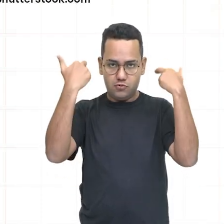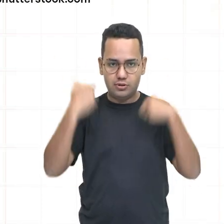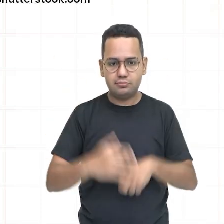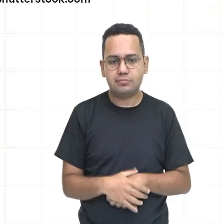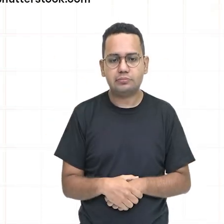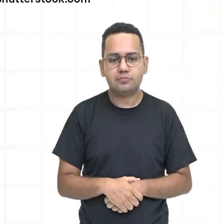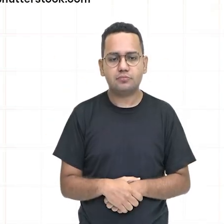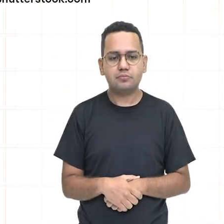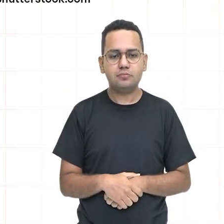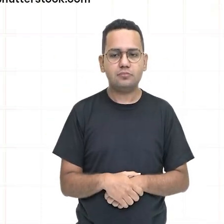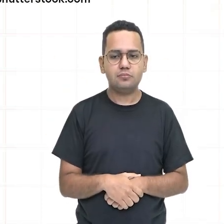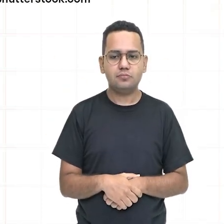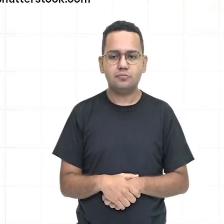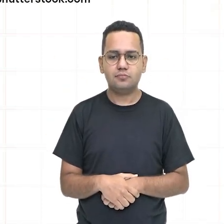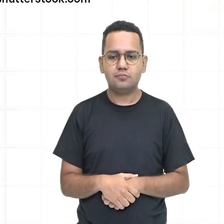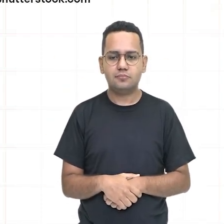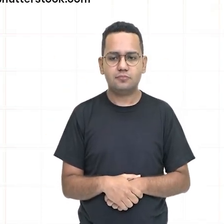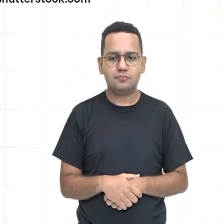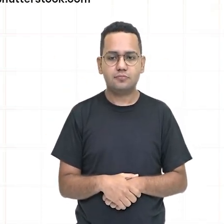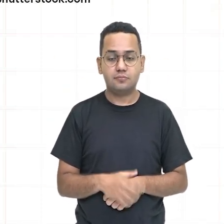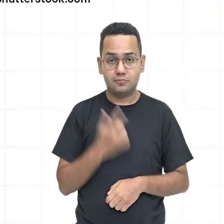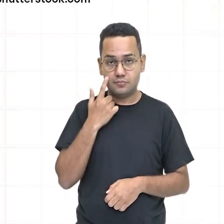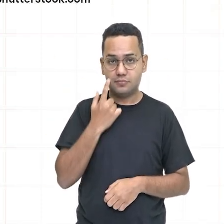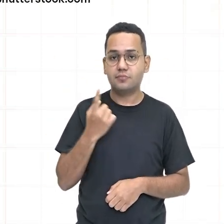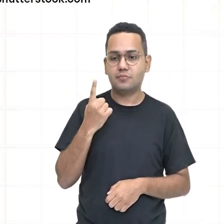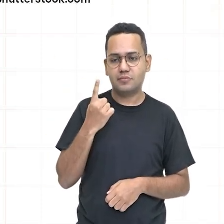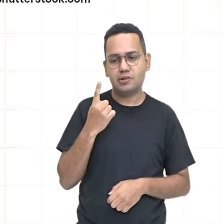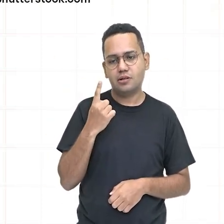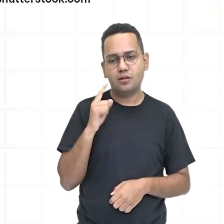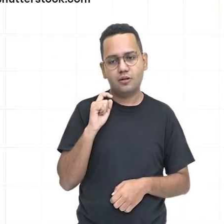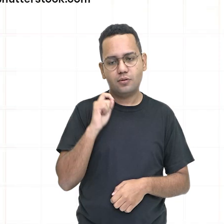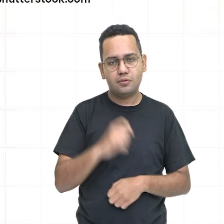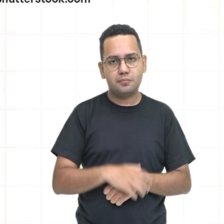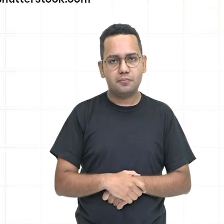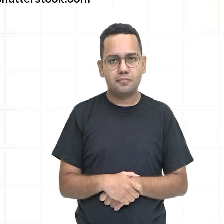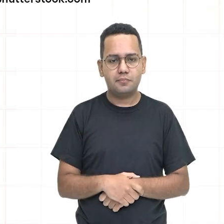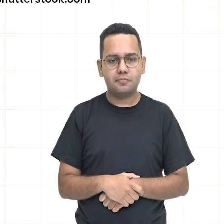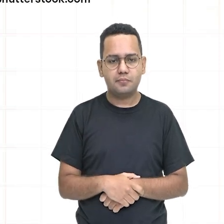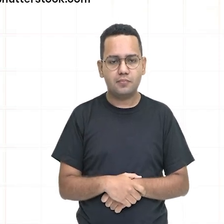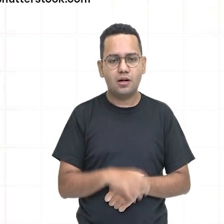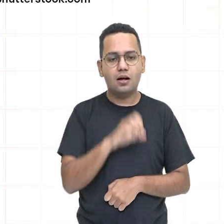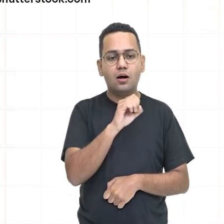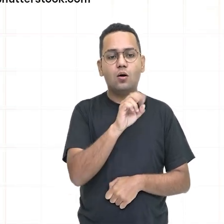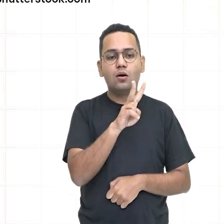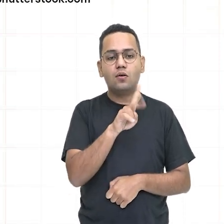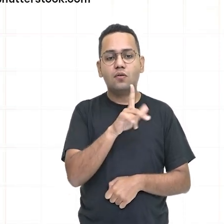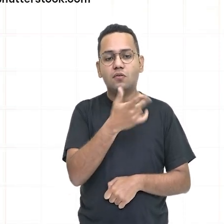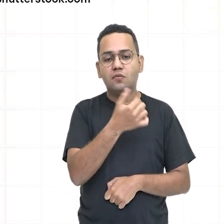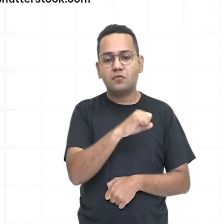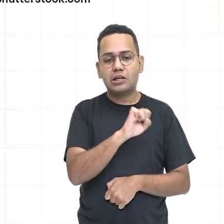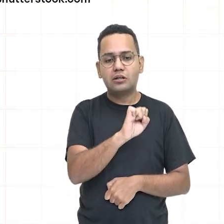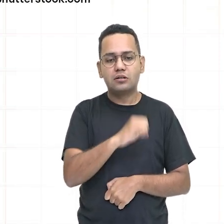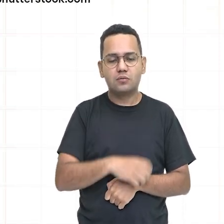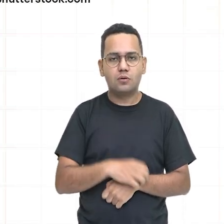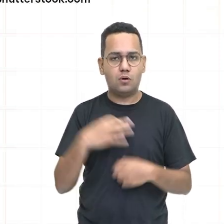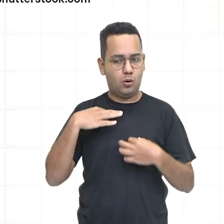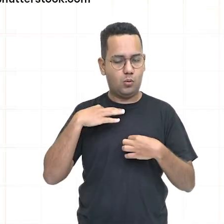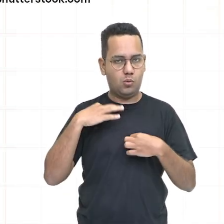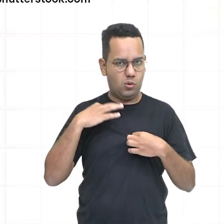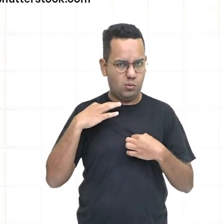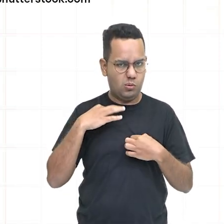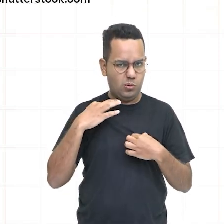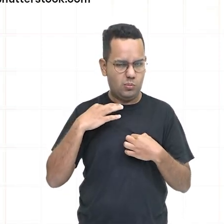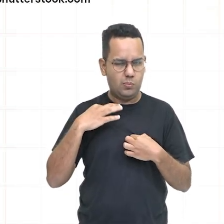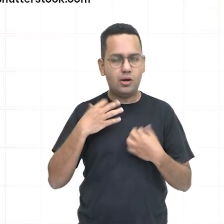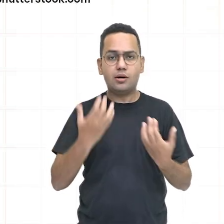E aí, se você conhece as ovelhas, você sabe que as ovelhas, elas têm uma lã, que é o pelo